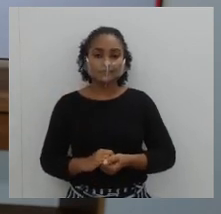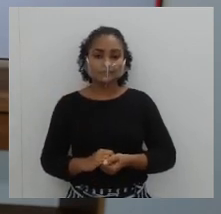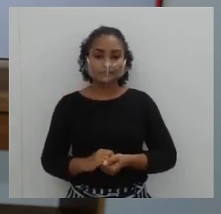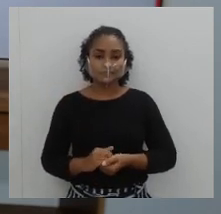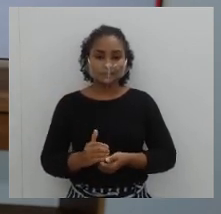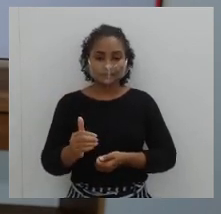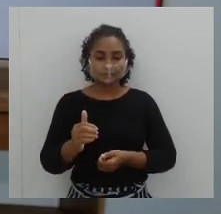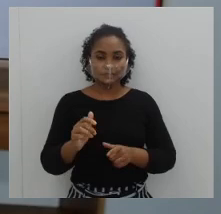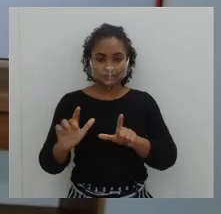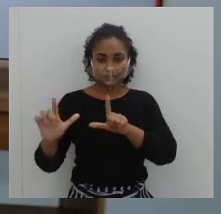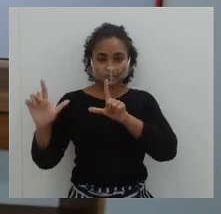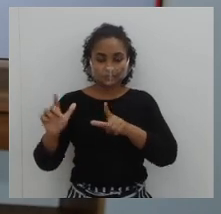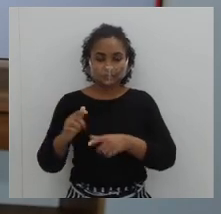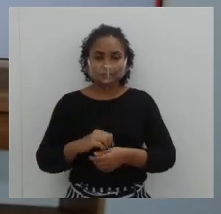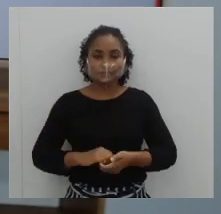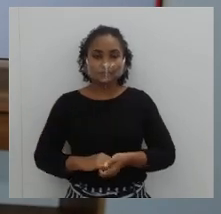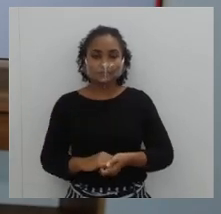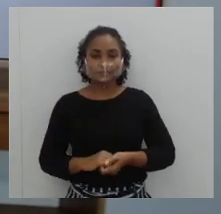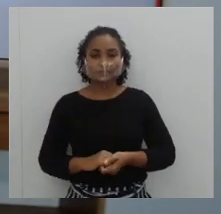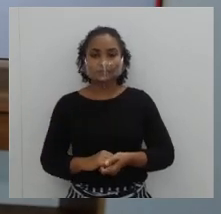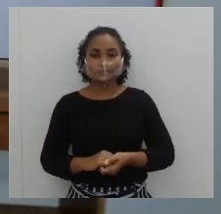Então vamos para a próxima.